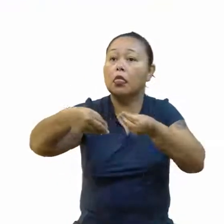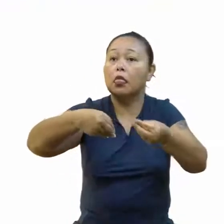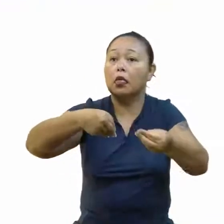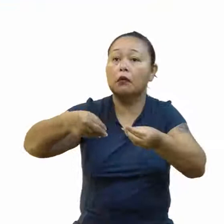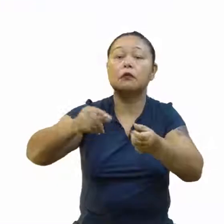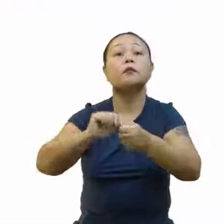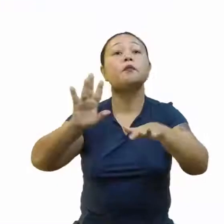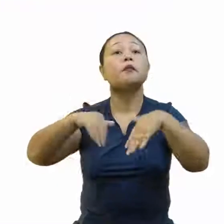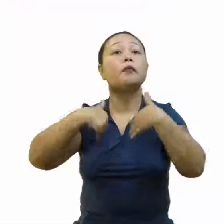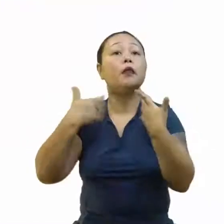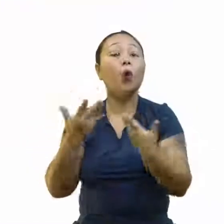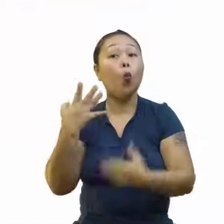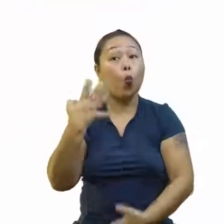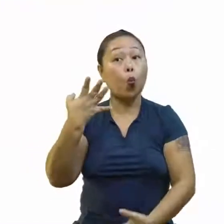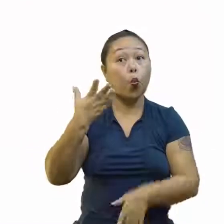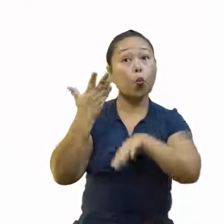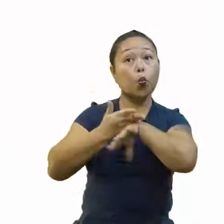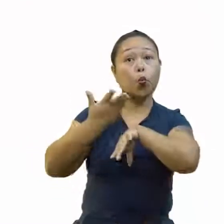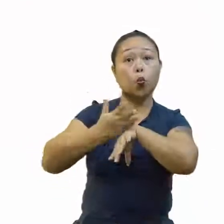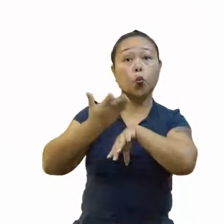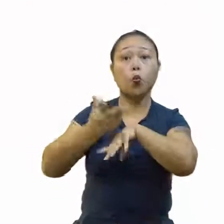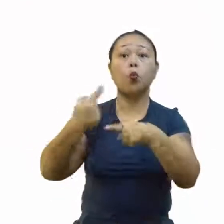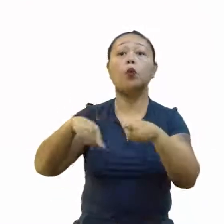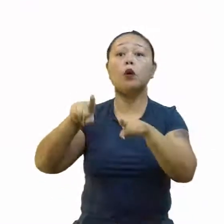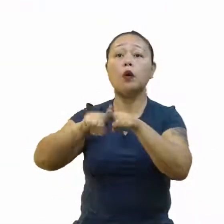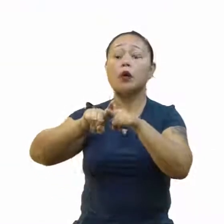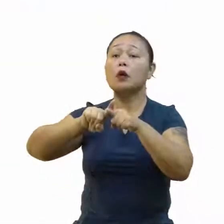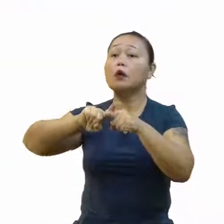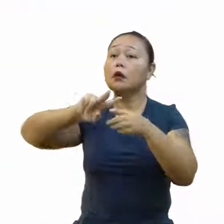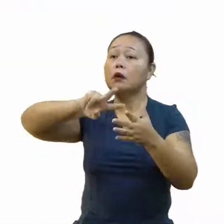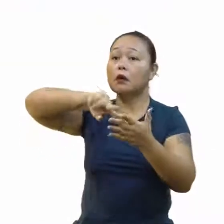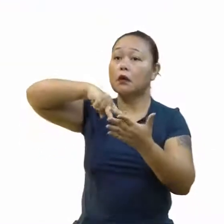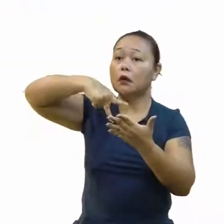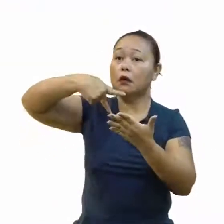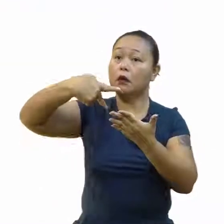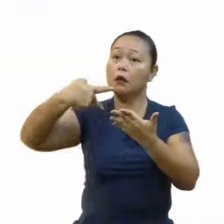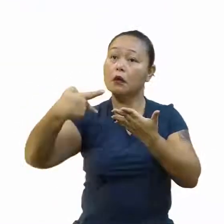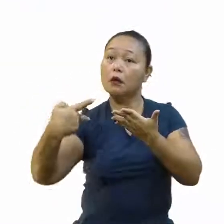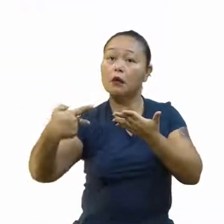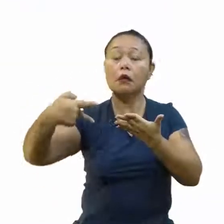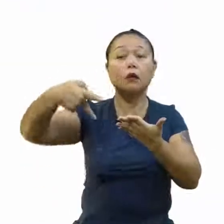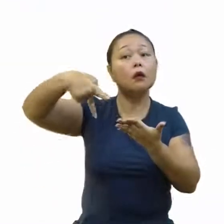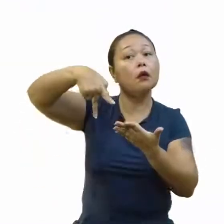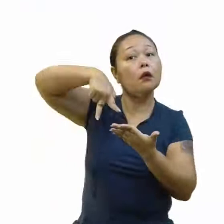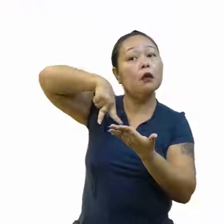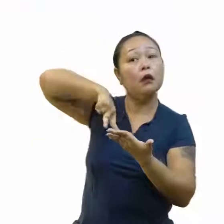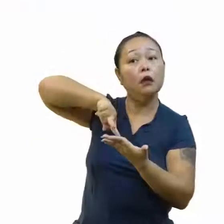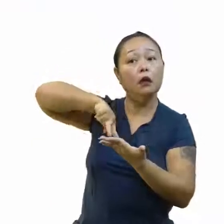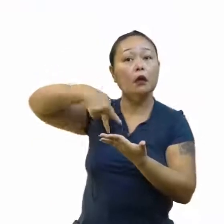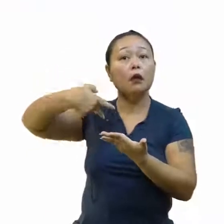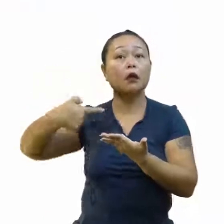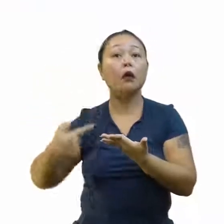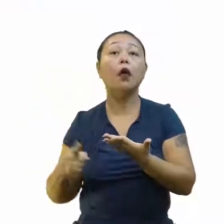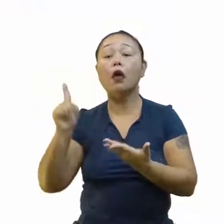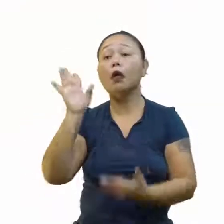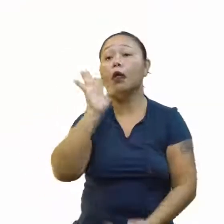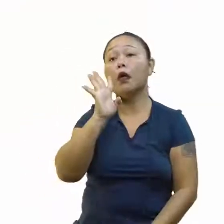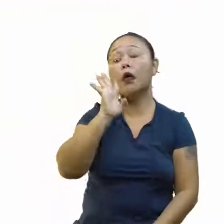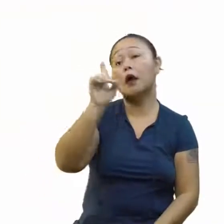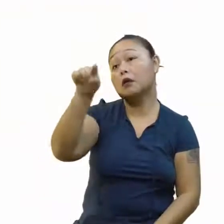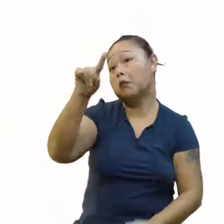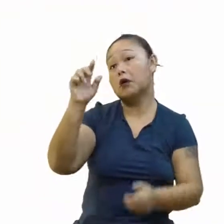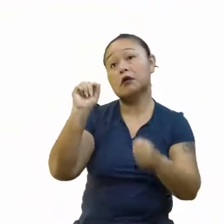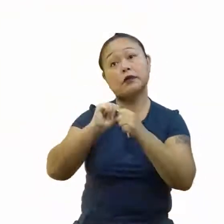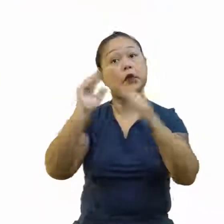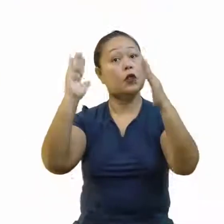que é o treinamento de flexibilidade. Esse é muito legal e você pode realizar isso na sua